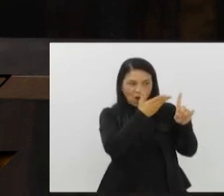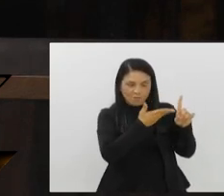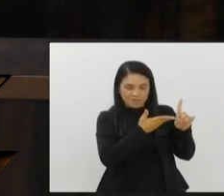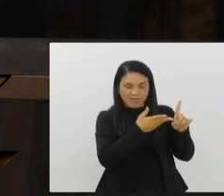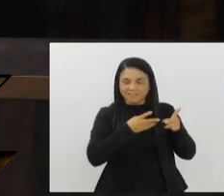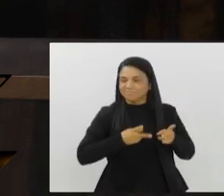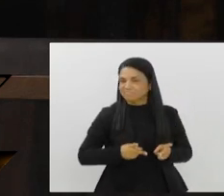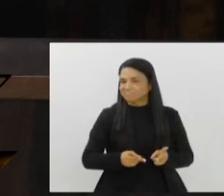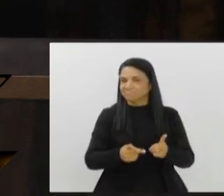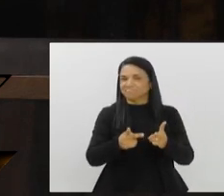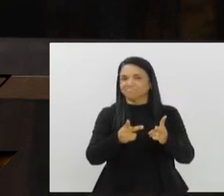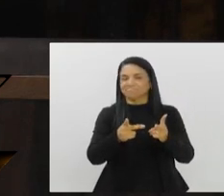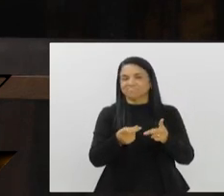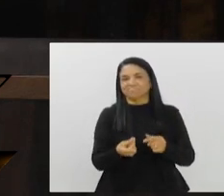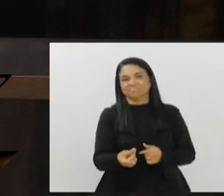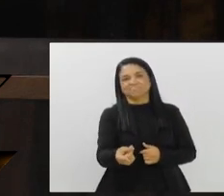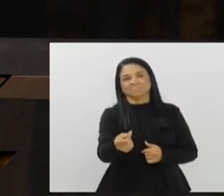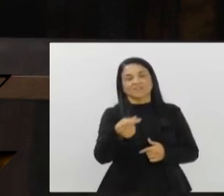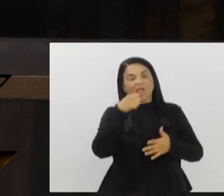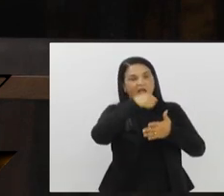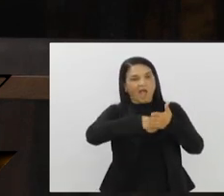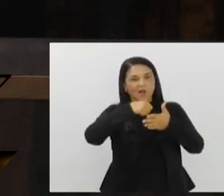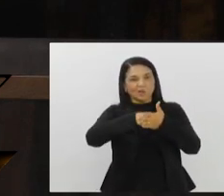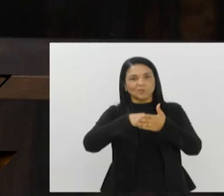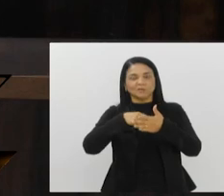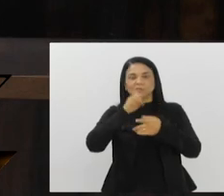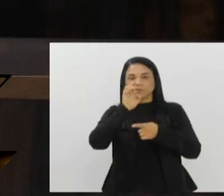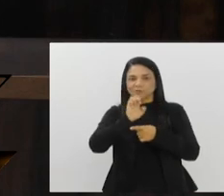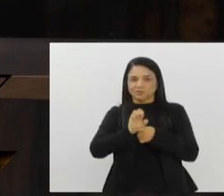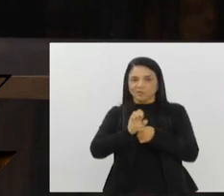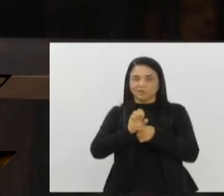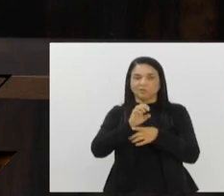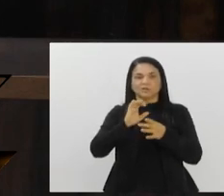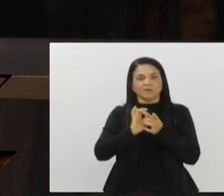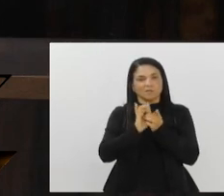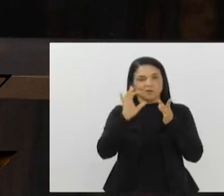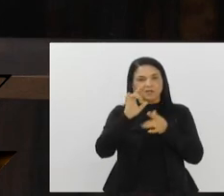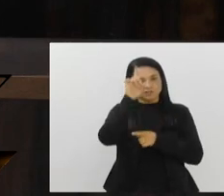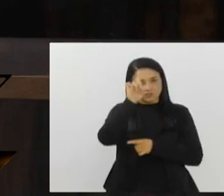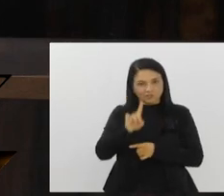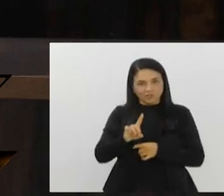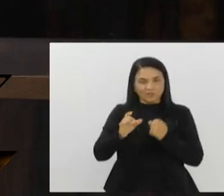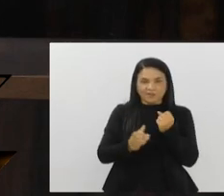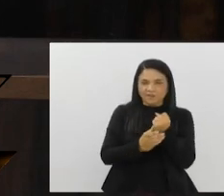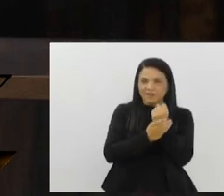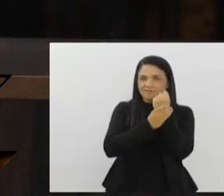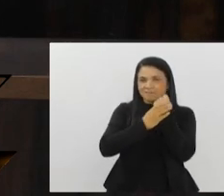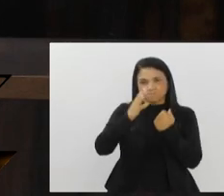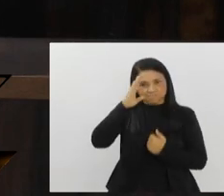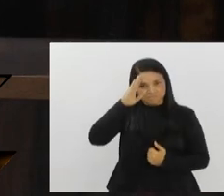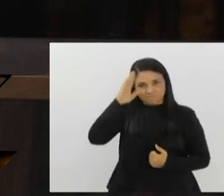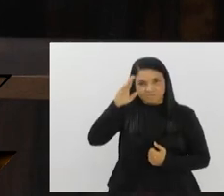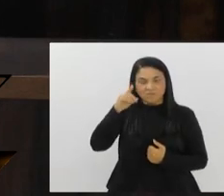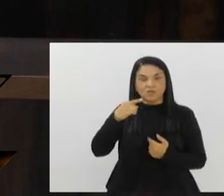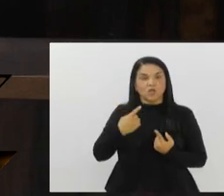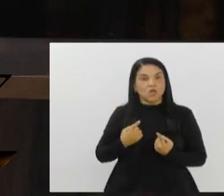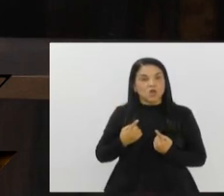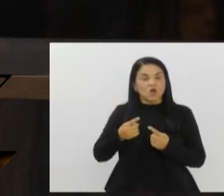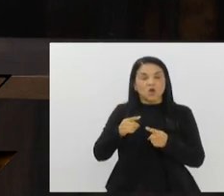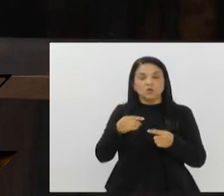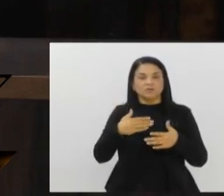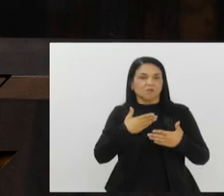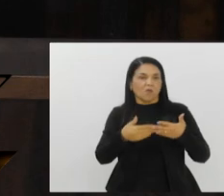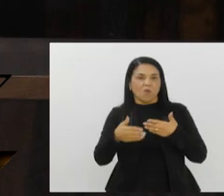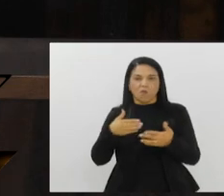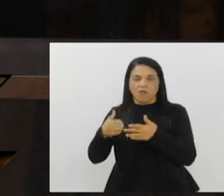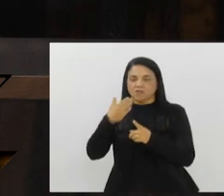eterna e a luta pelo Estado democrático de direito pelas garantias fundamentais e contra qualquer tipo